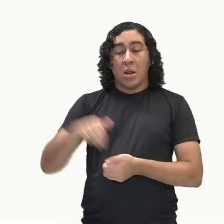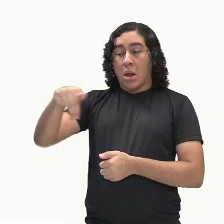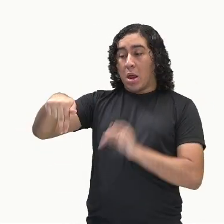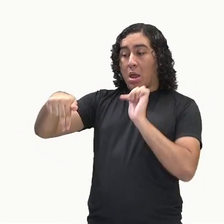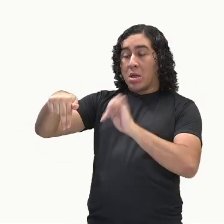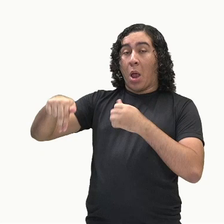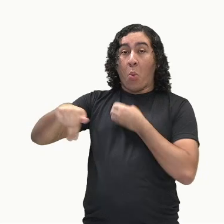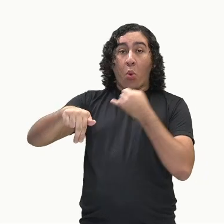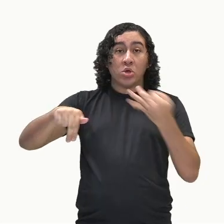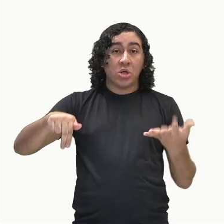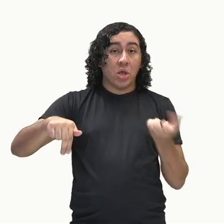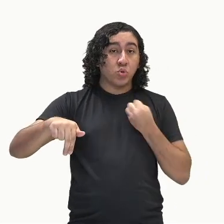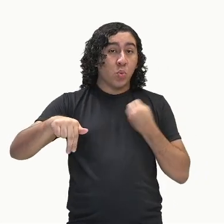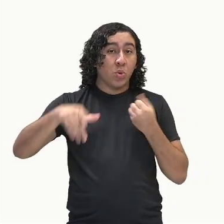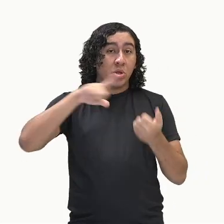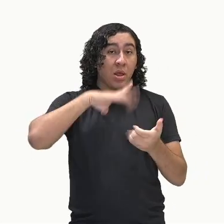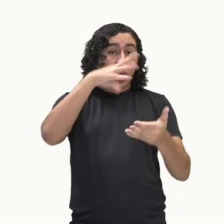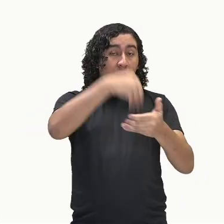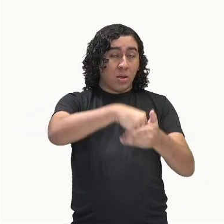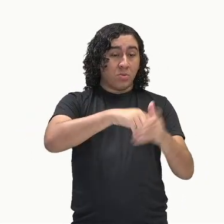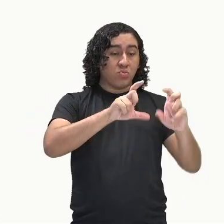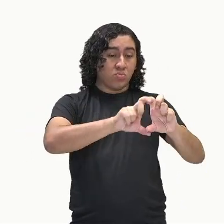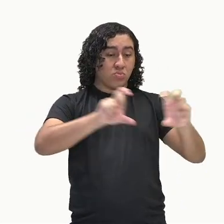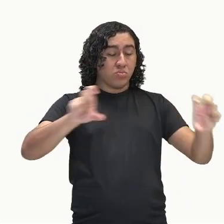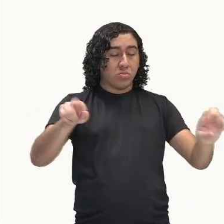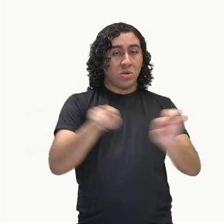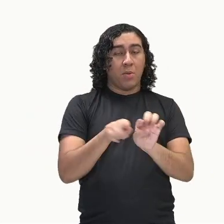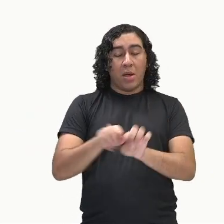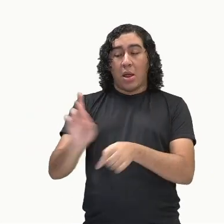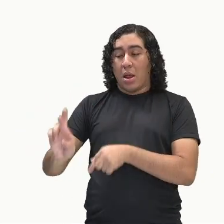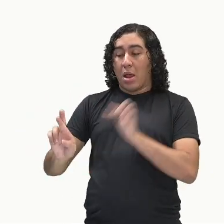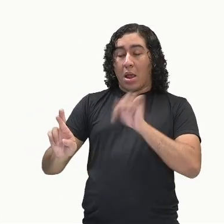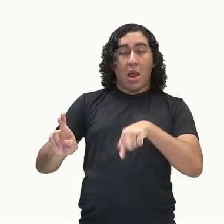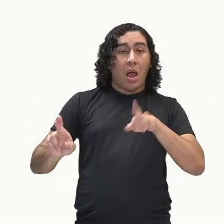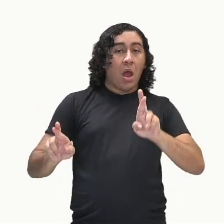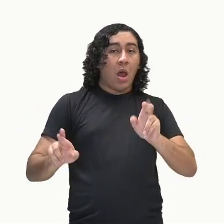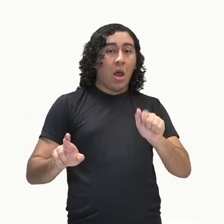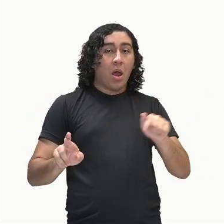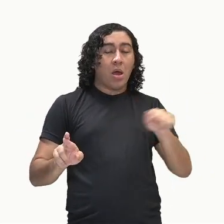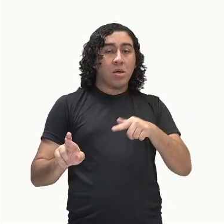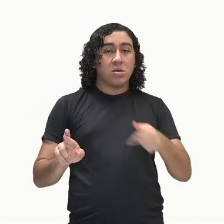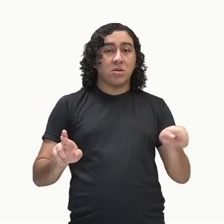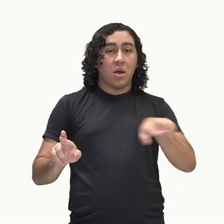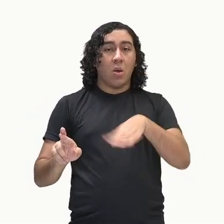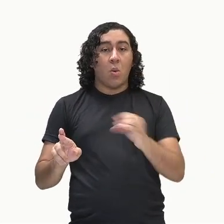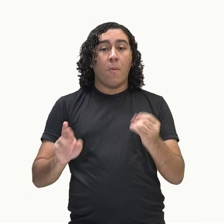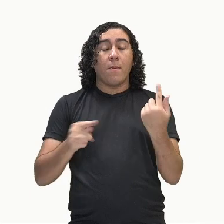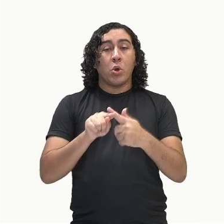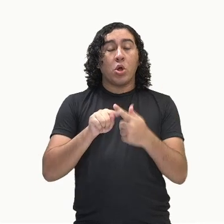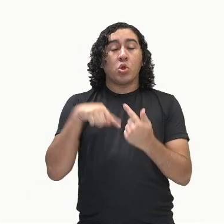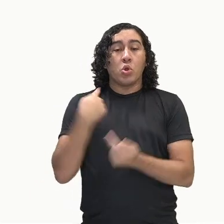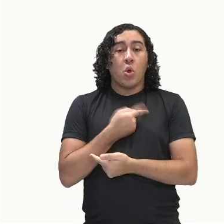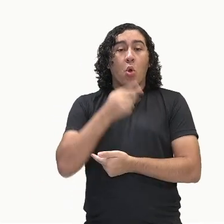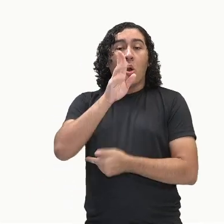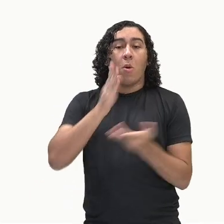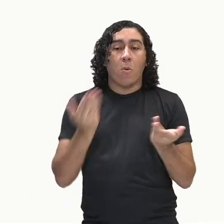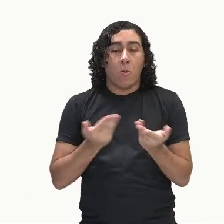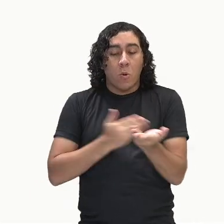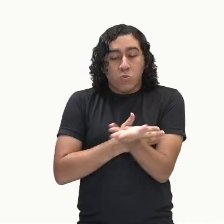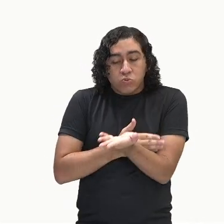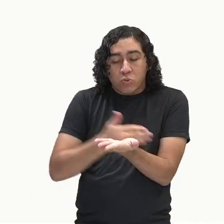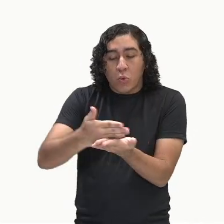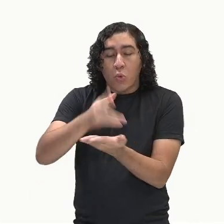quantidade de termos, tá? E R é a razão. Por quê? Porque de agora em diante a gente vai utilizar a